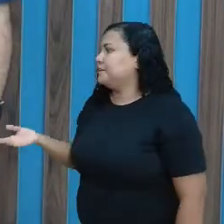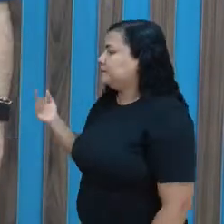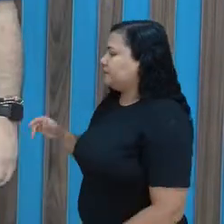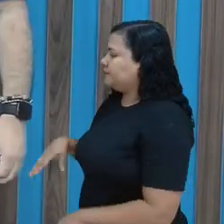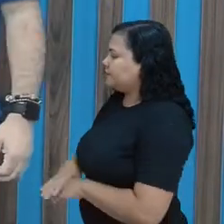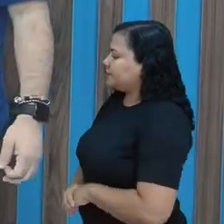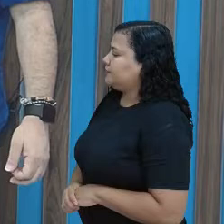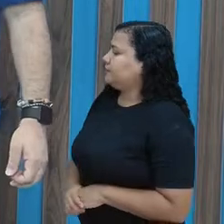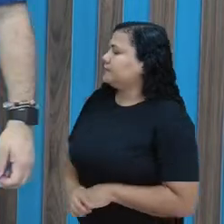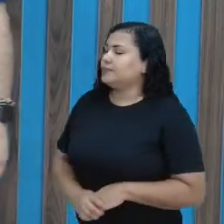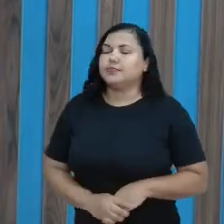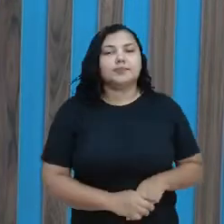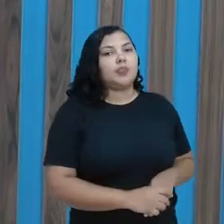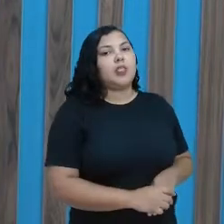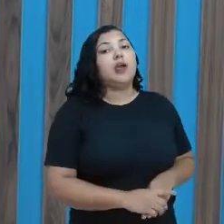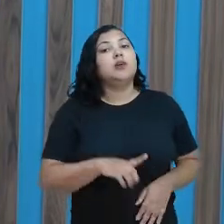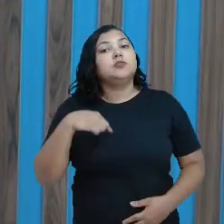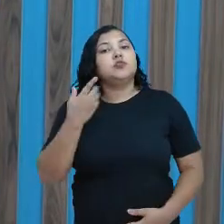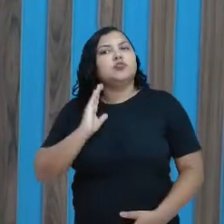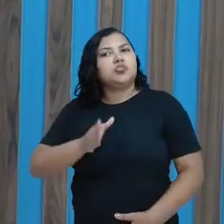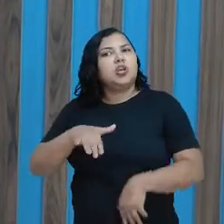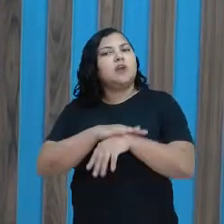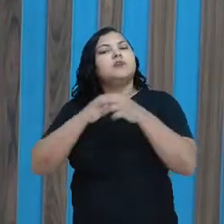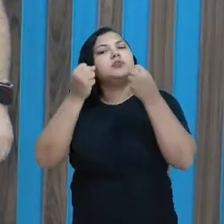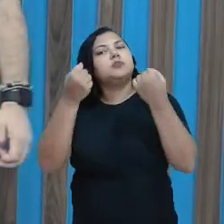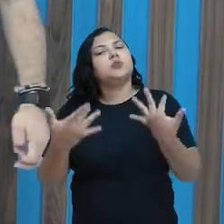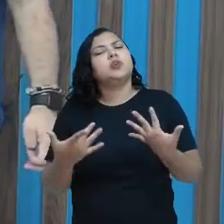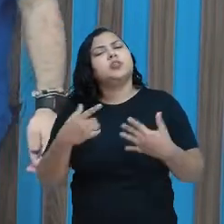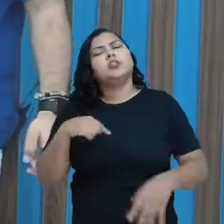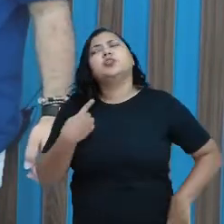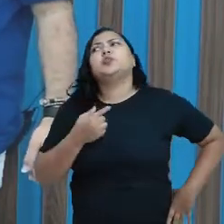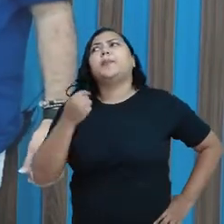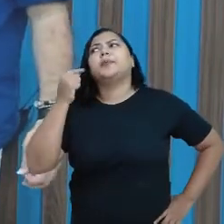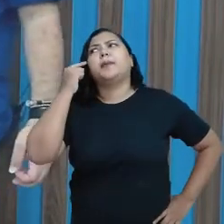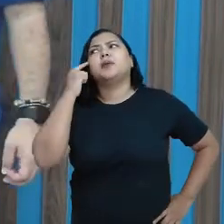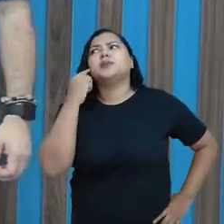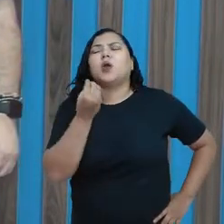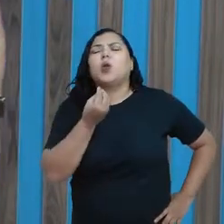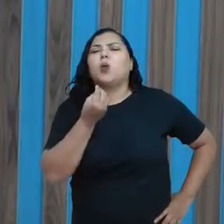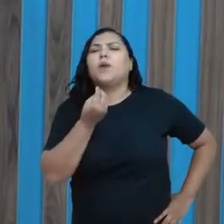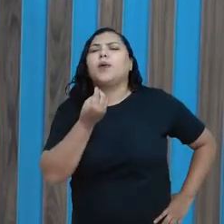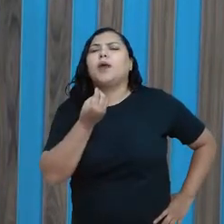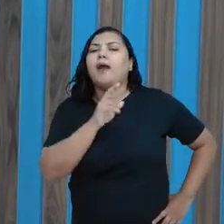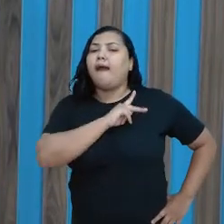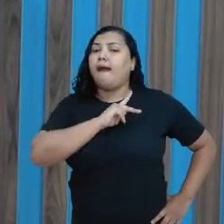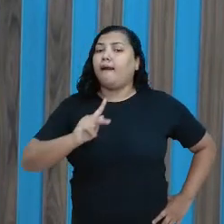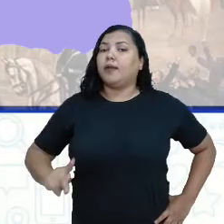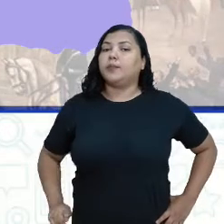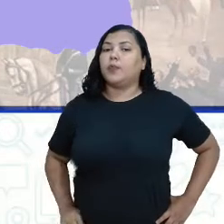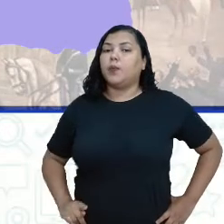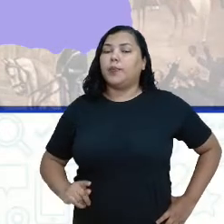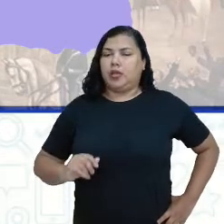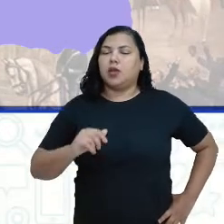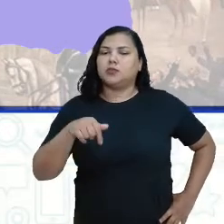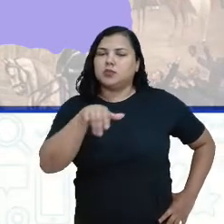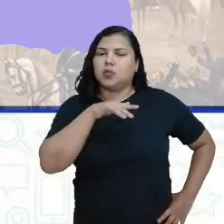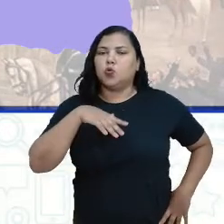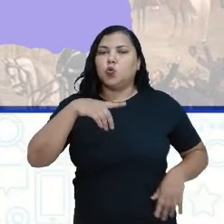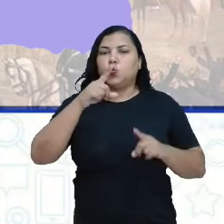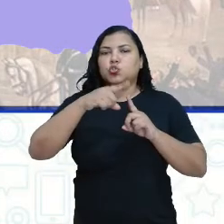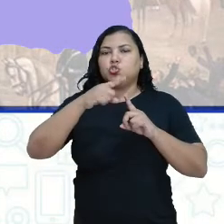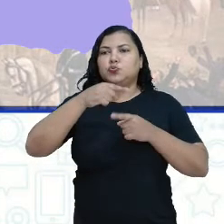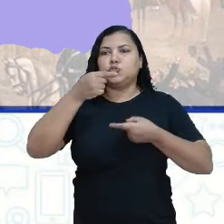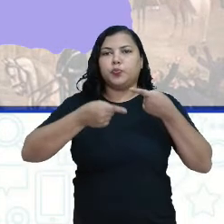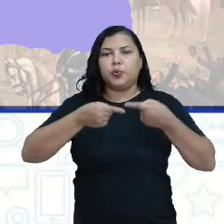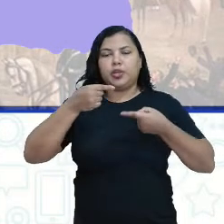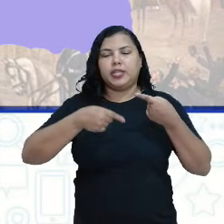a gente já falou aqui, né, então a gente pode pensar a República como um sistema político marcado pela ideia de que a sociedade é